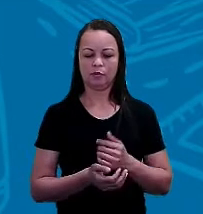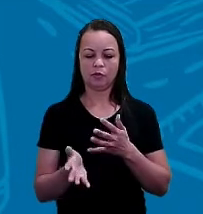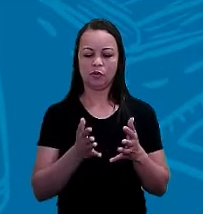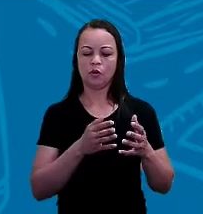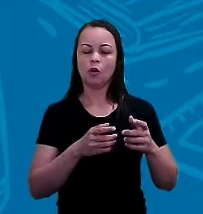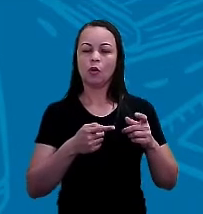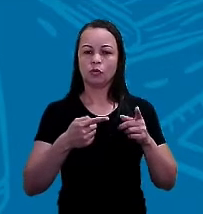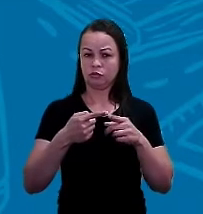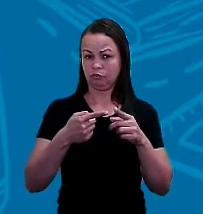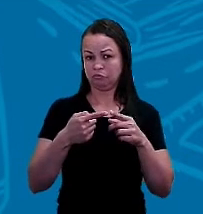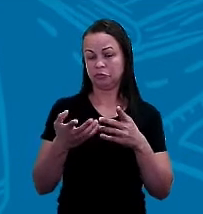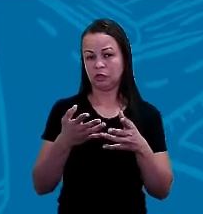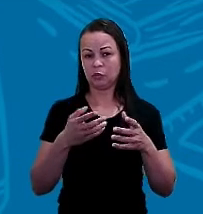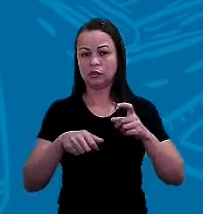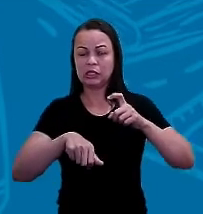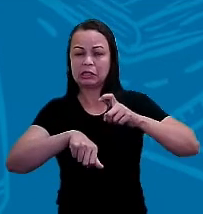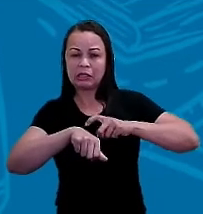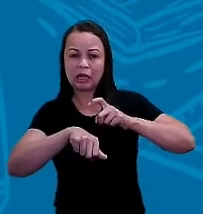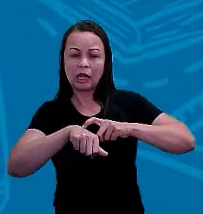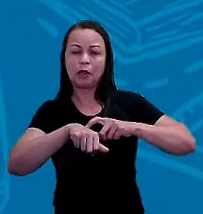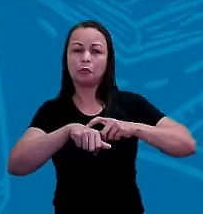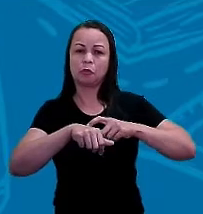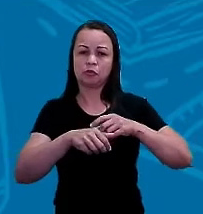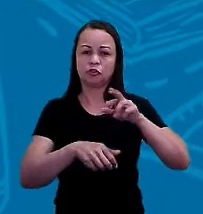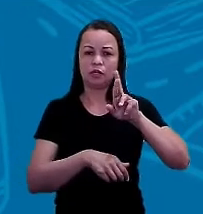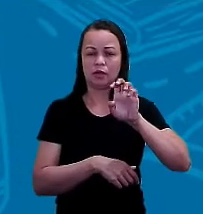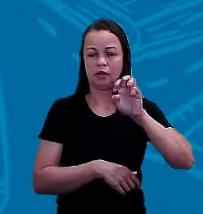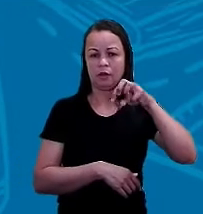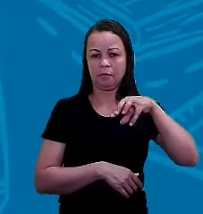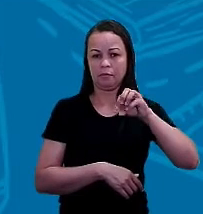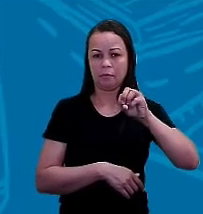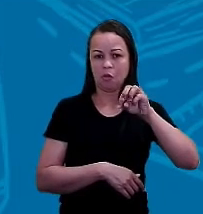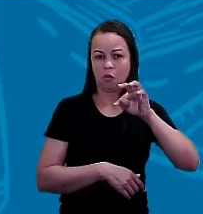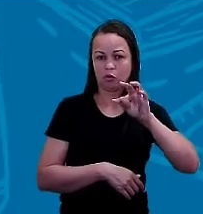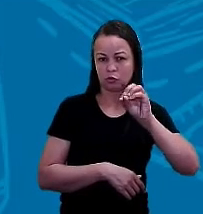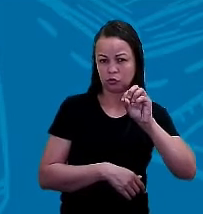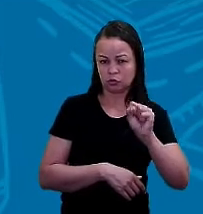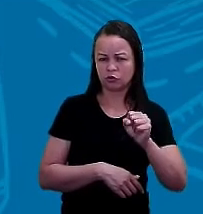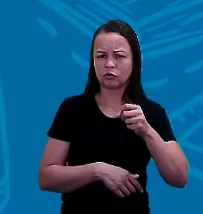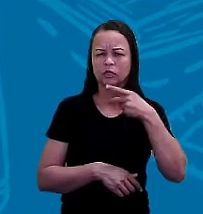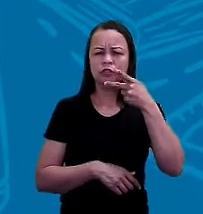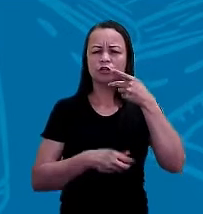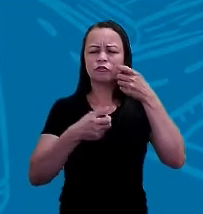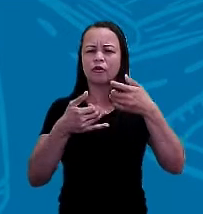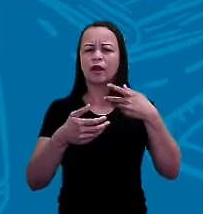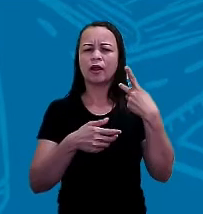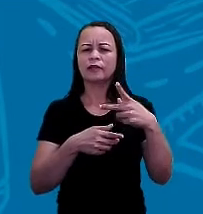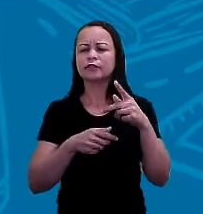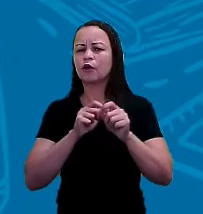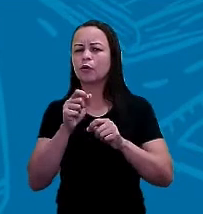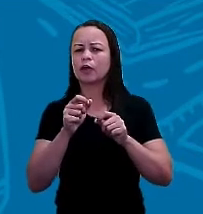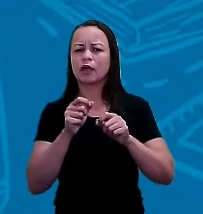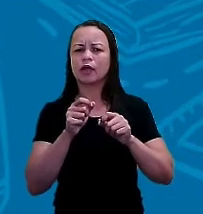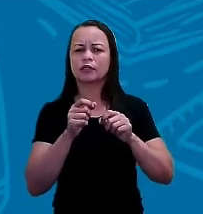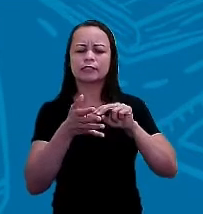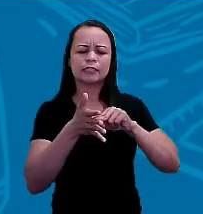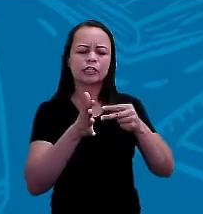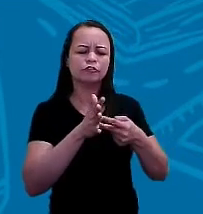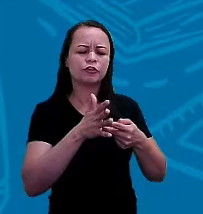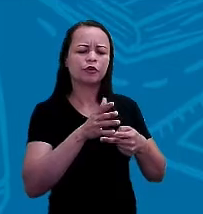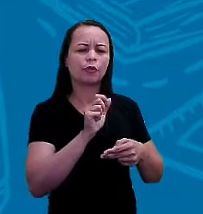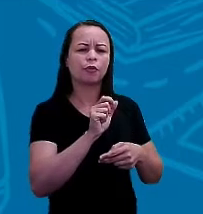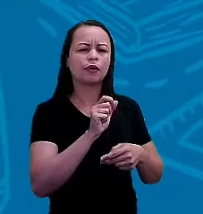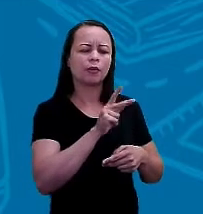com histórias em tempos remotos. Quando a gente fala em tempos remotos, o que é isso, prof? Tempos remotos